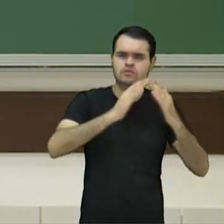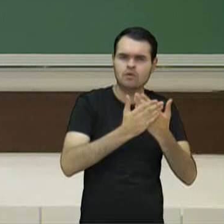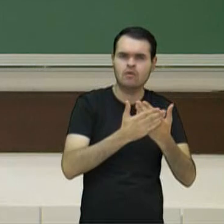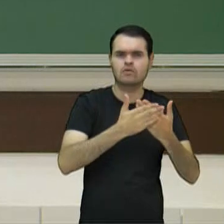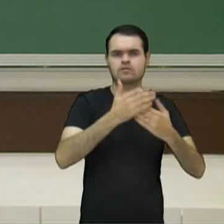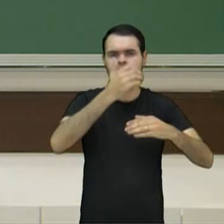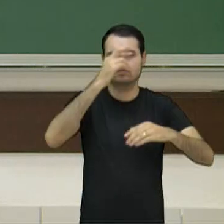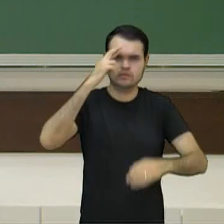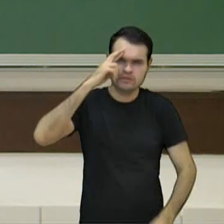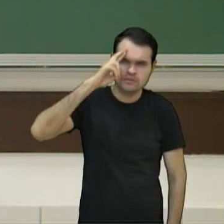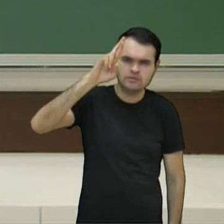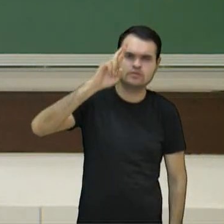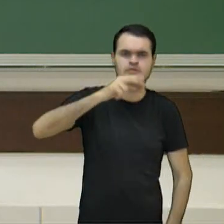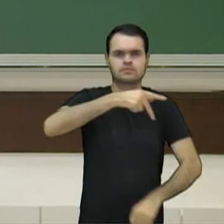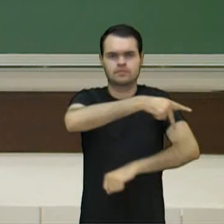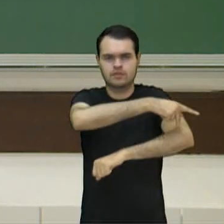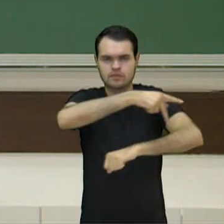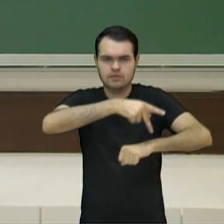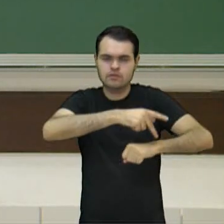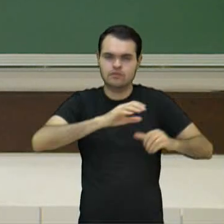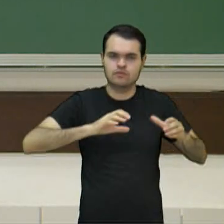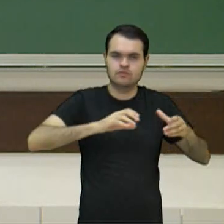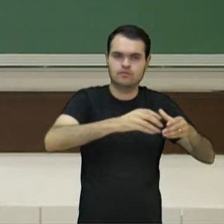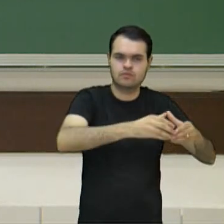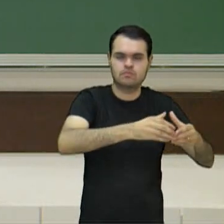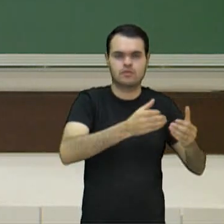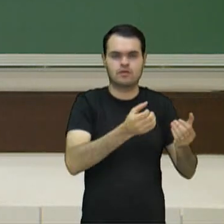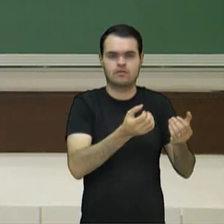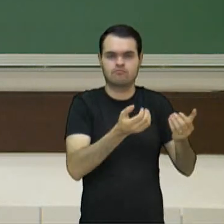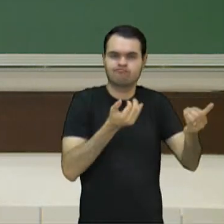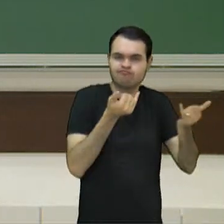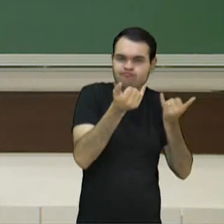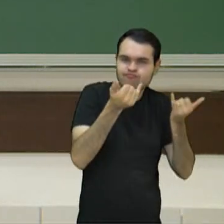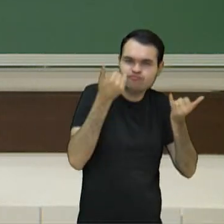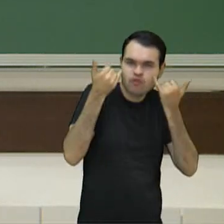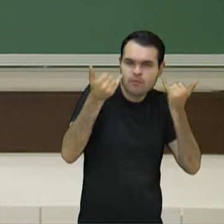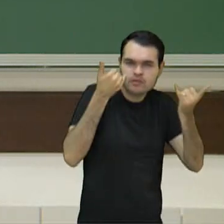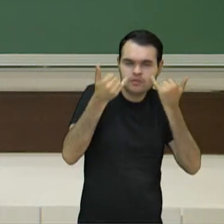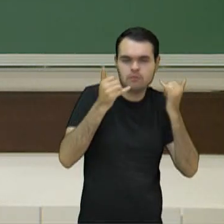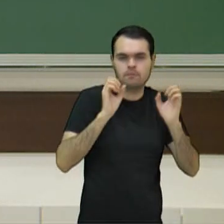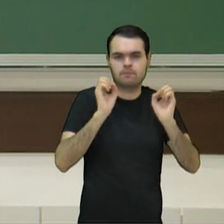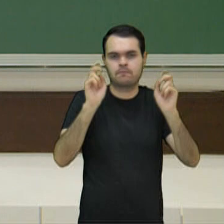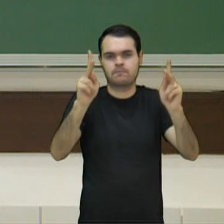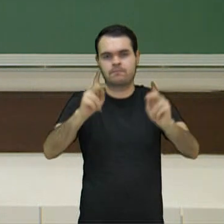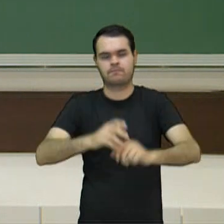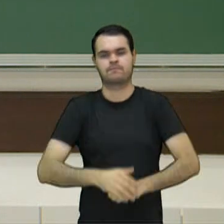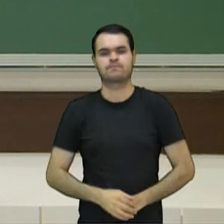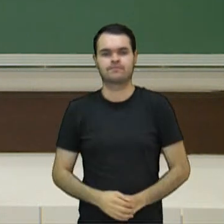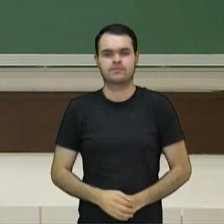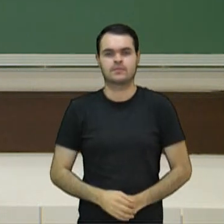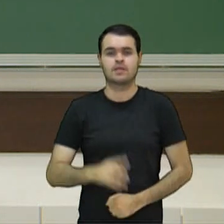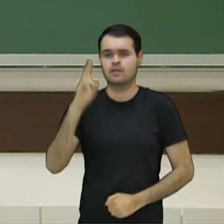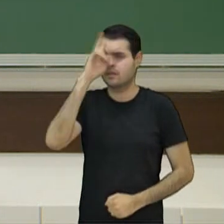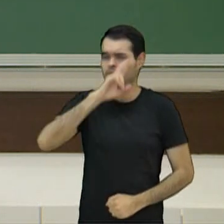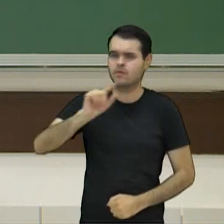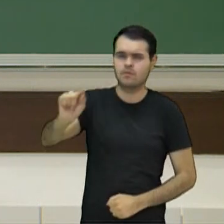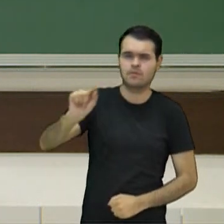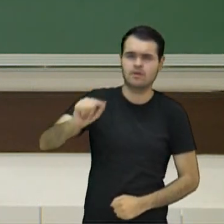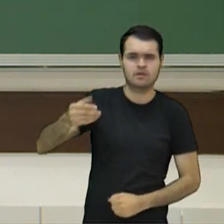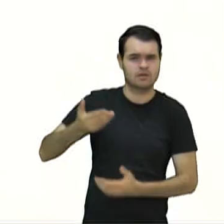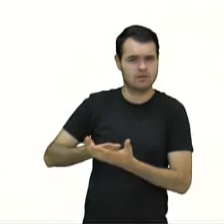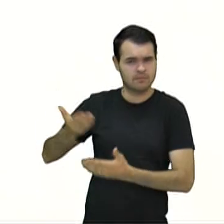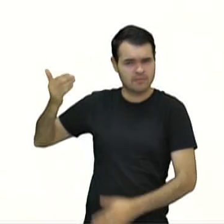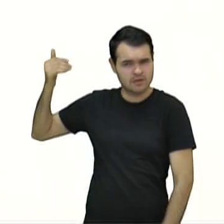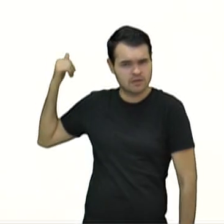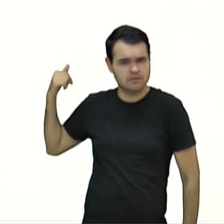a equipe pedagógica da sua escola para obter mais informações, ok? O que nós temos que lembrar? Na aula passada,